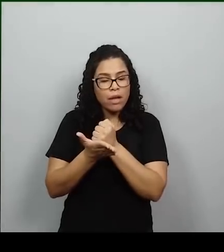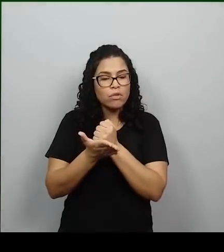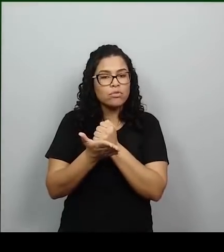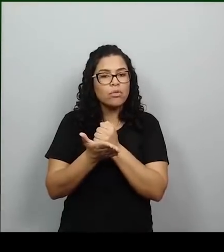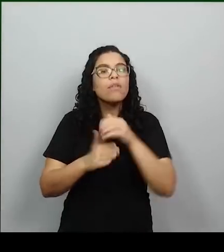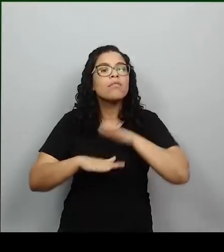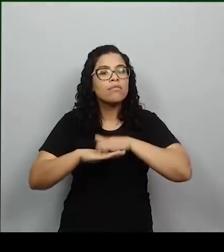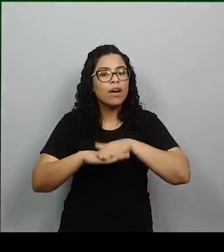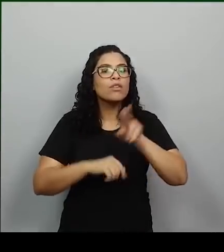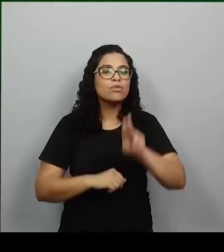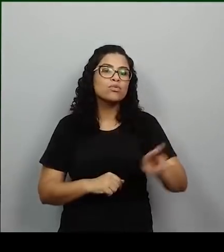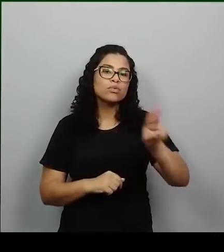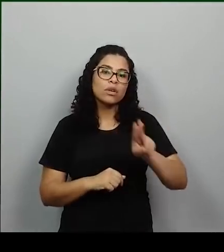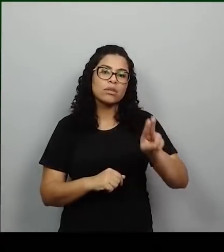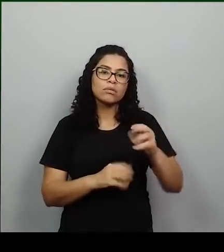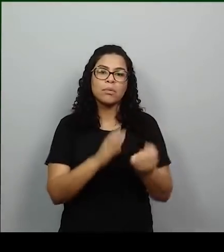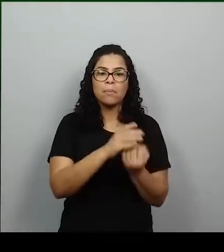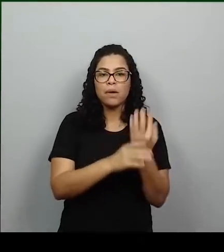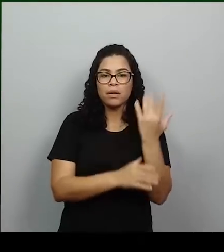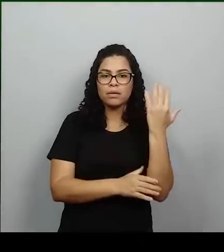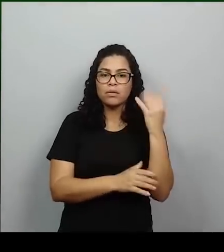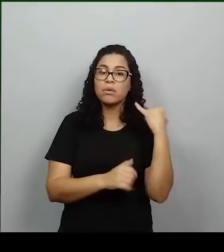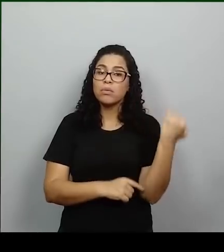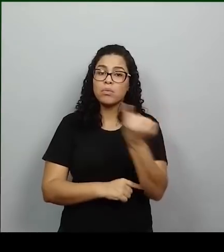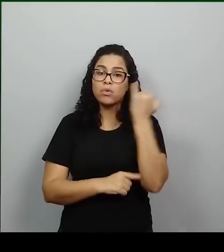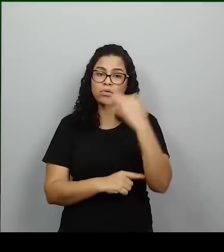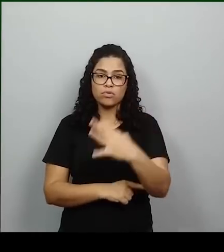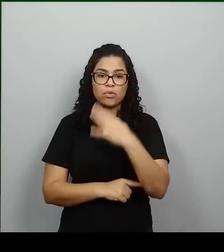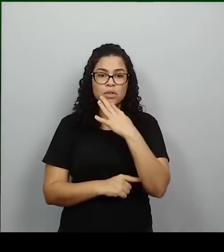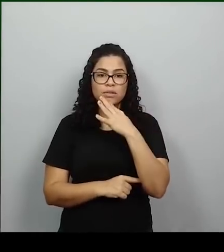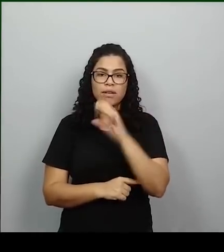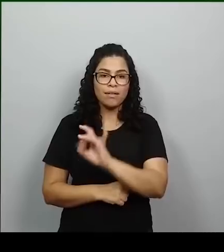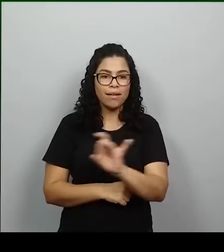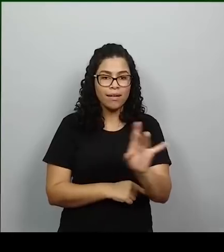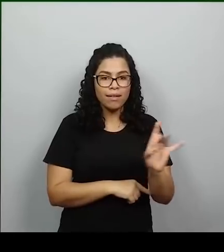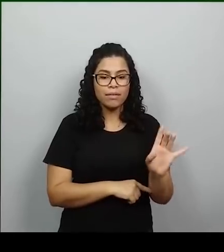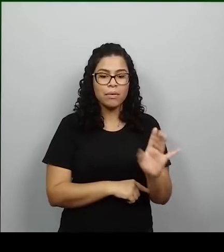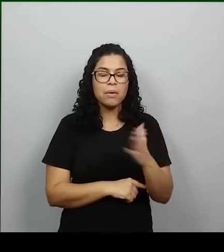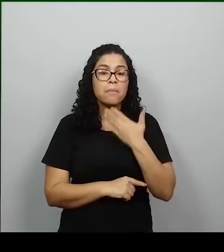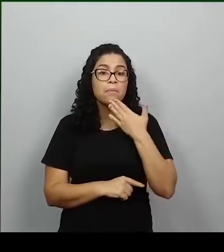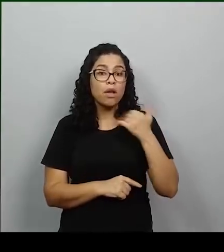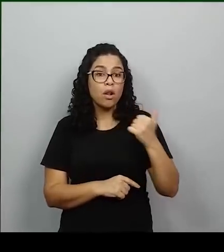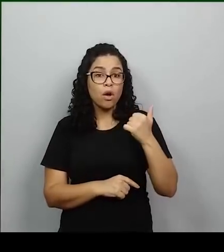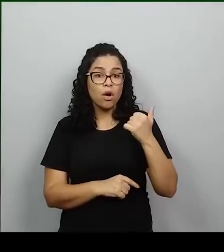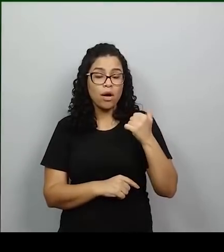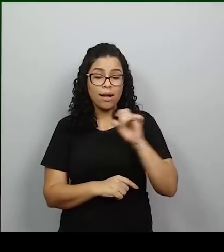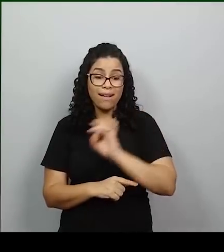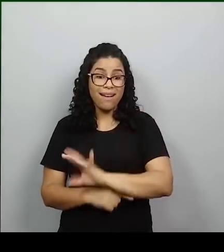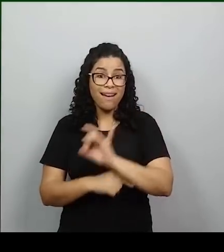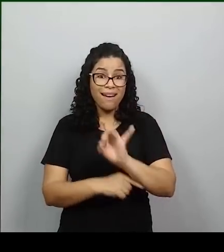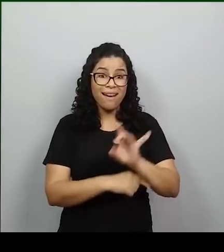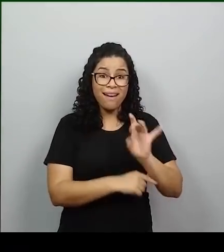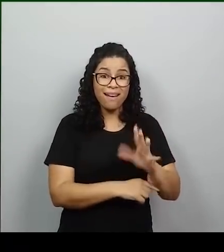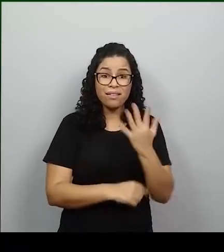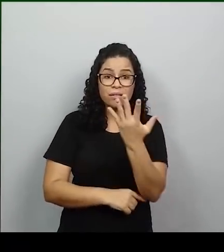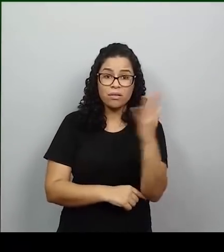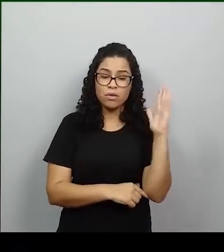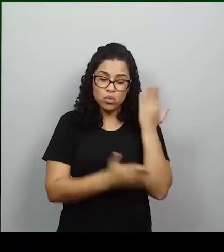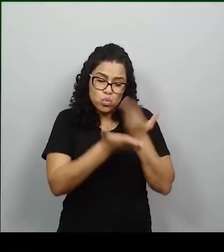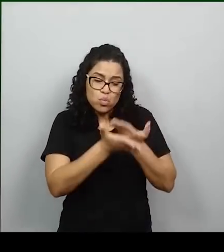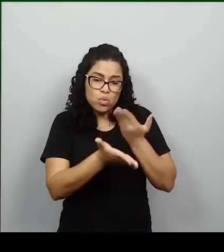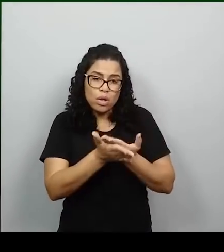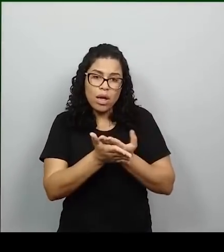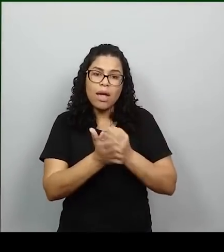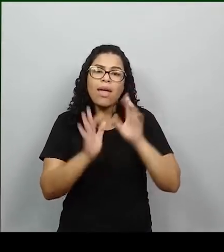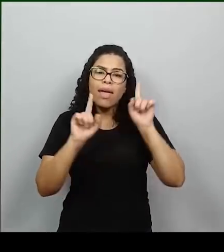né? Então, é muito importante a gente conhecê-las. Conhecer melhor a natureza, estudar a partir dela é